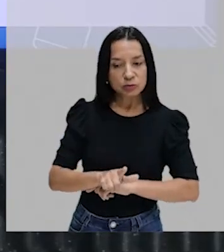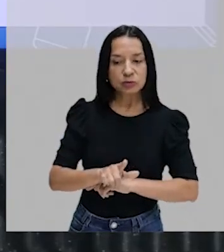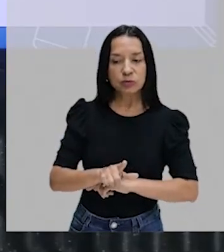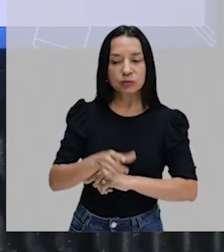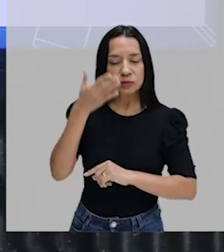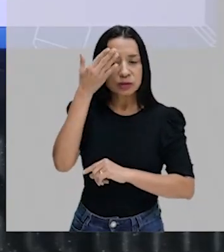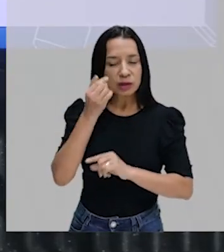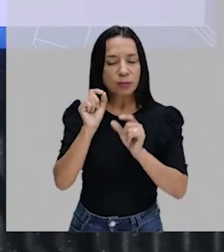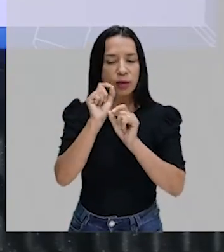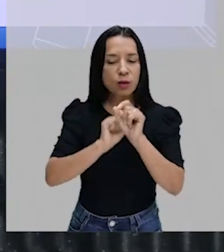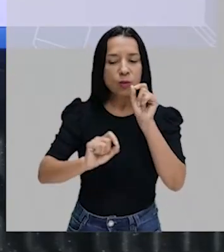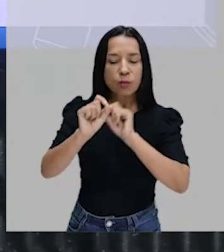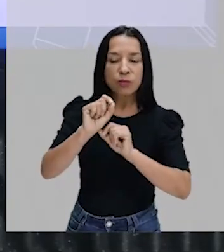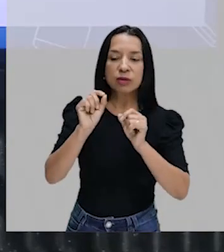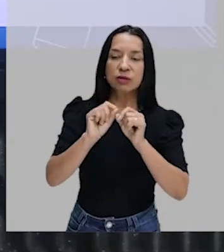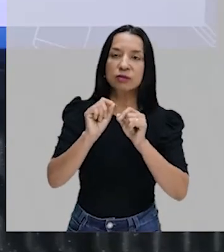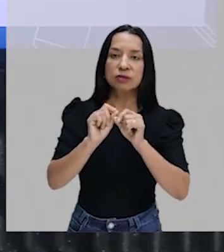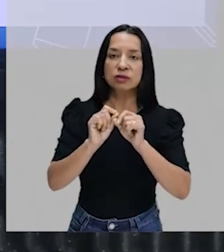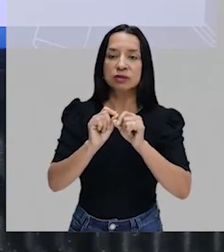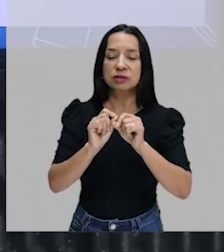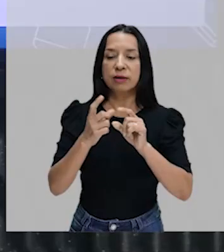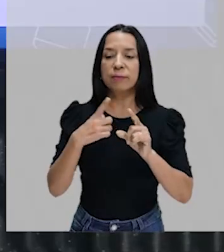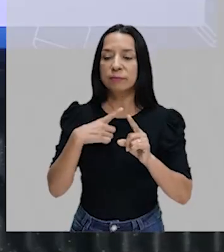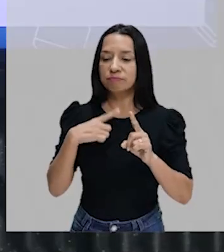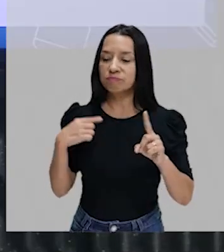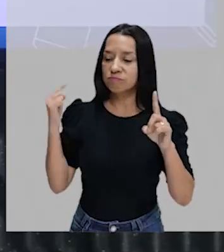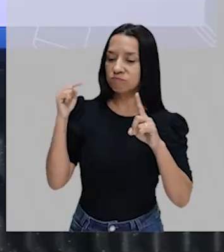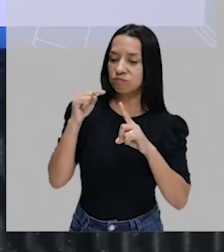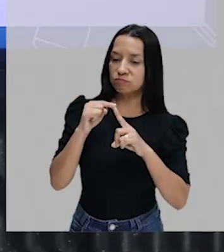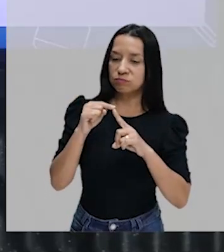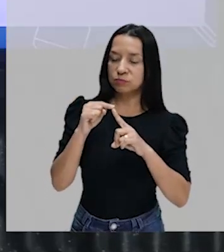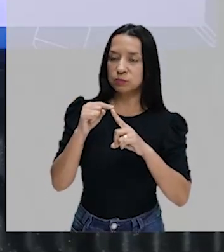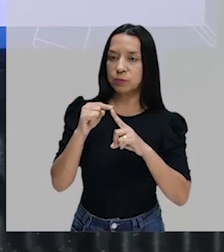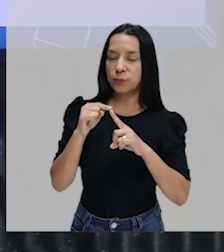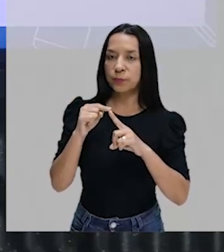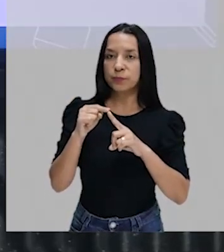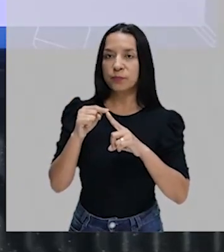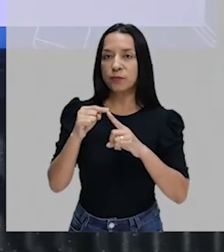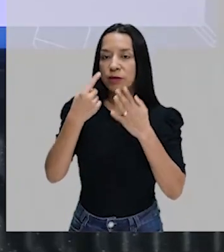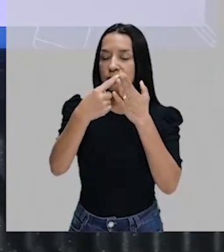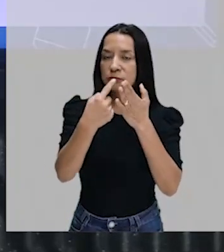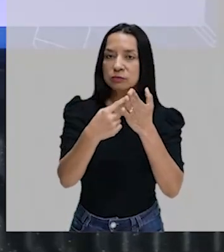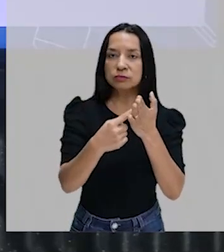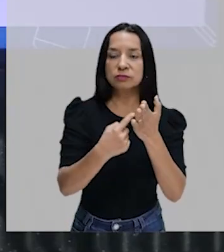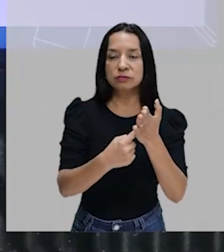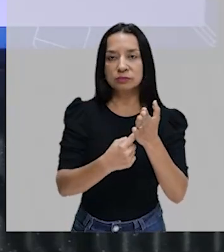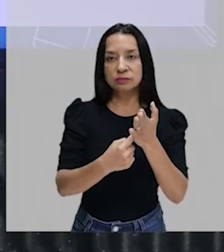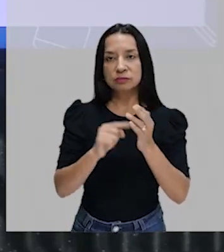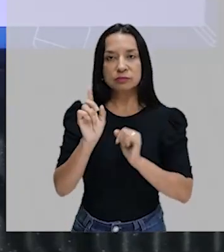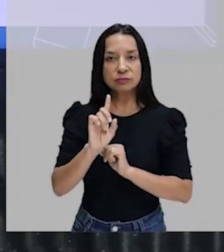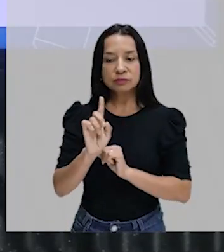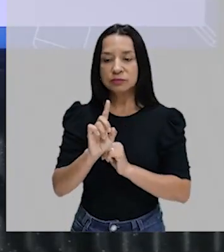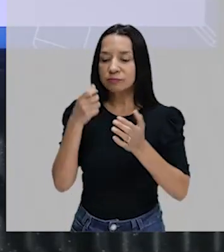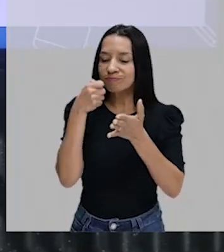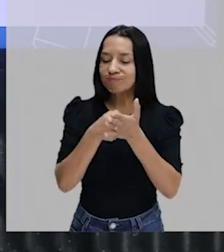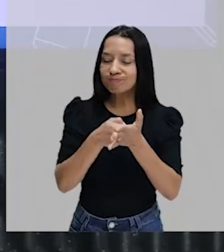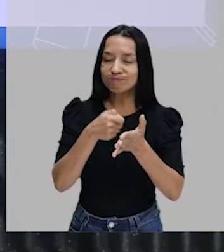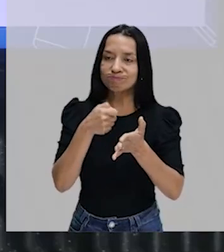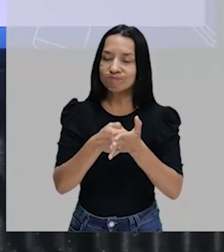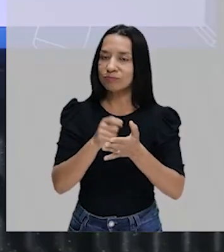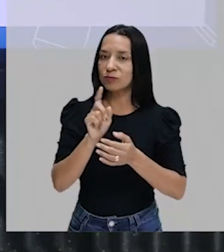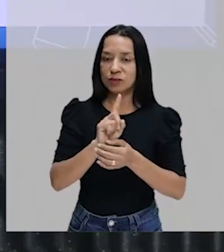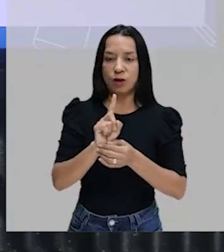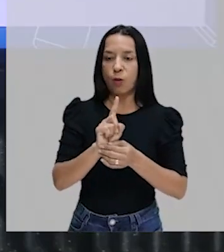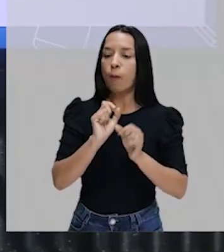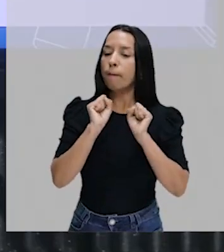fazer para fazer com que atinja esse objetivo. O planejamento, ele não é rígido, ele é